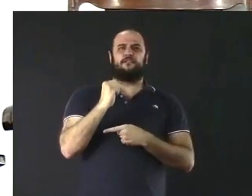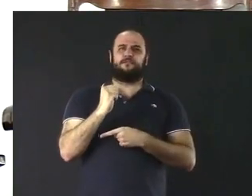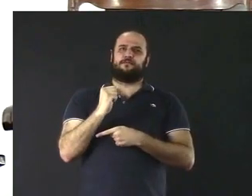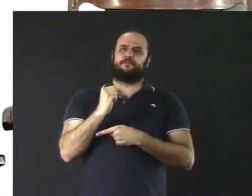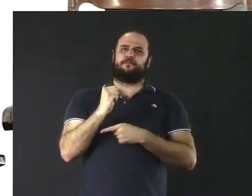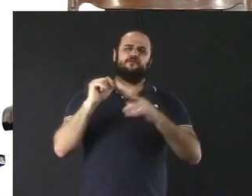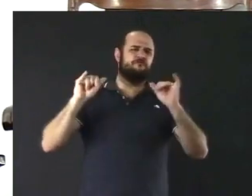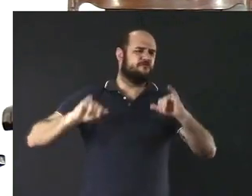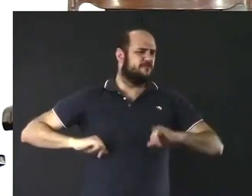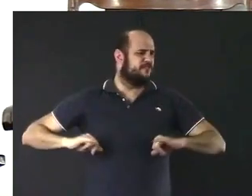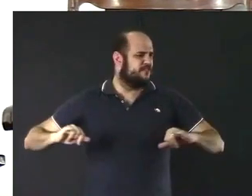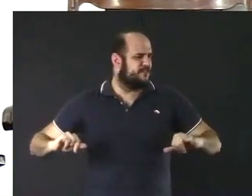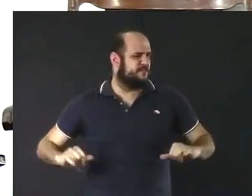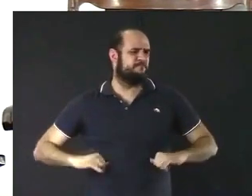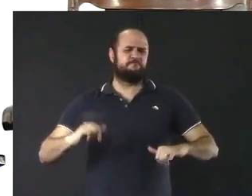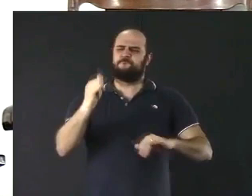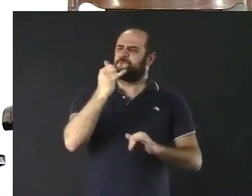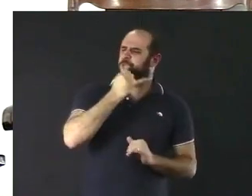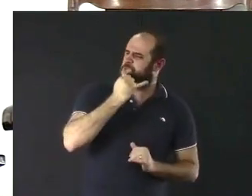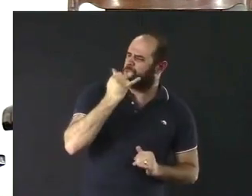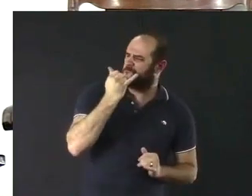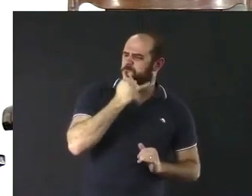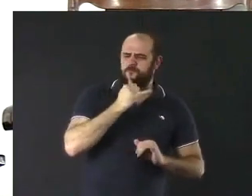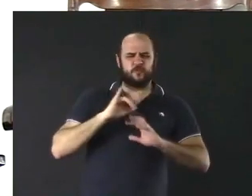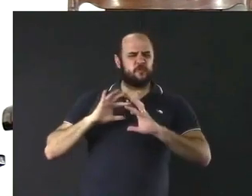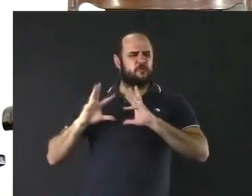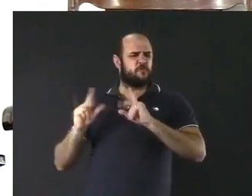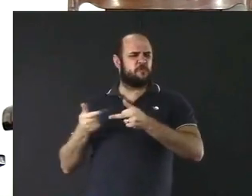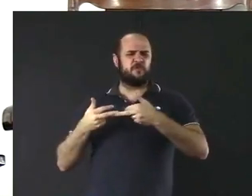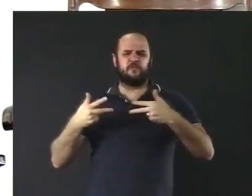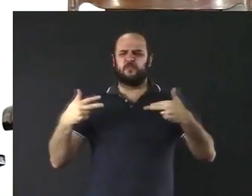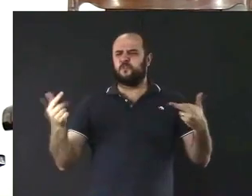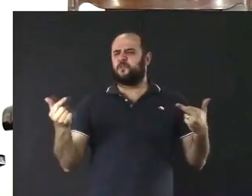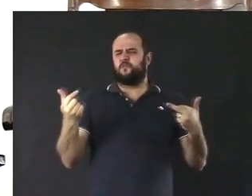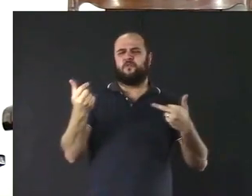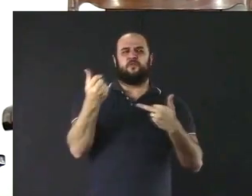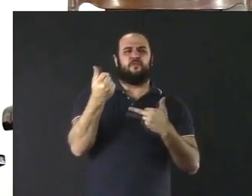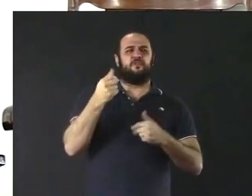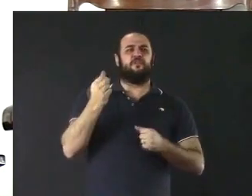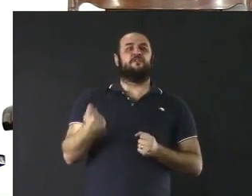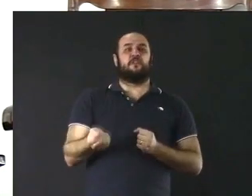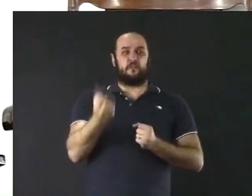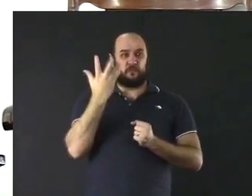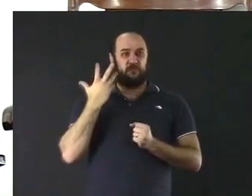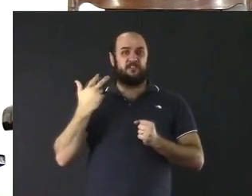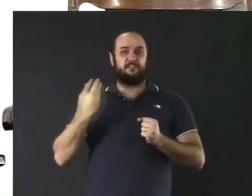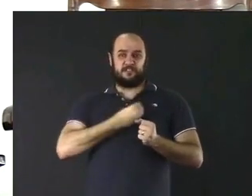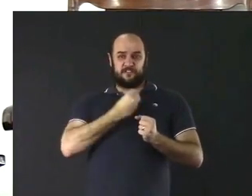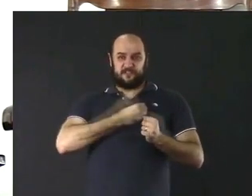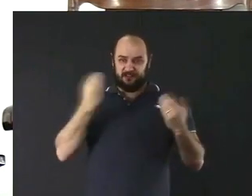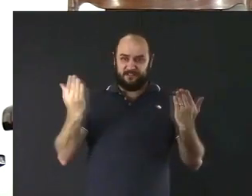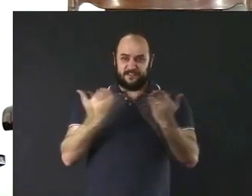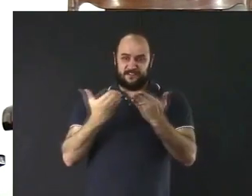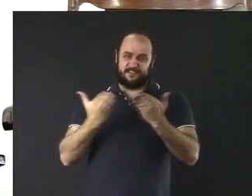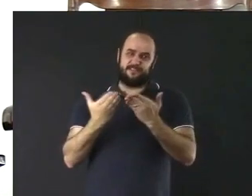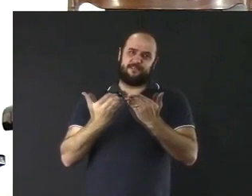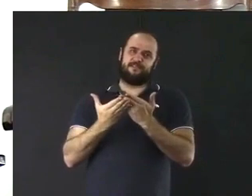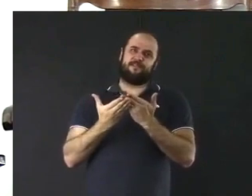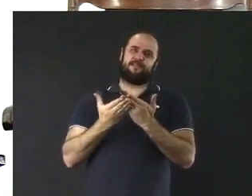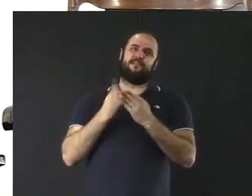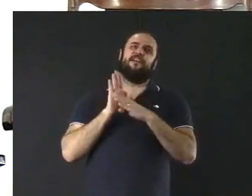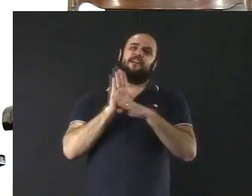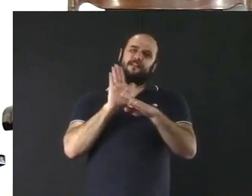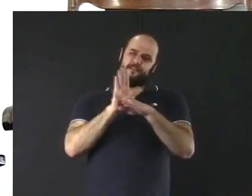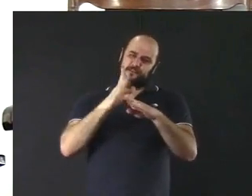vencer a dor, o desânimo, tudo aquilo que pode vir durante a corrida cristã, nos